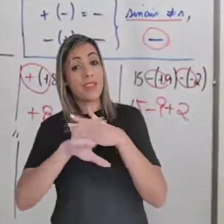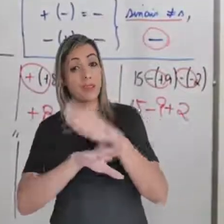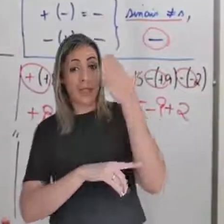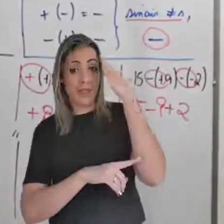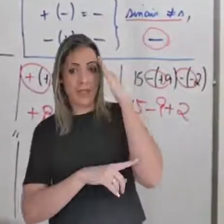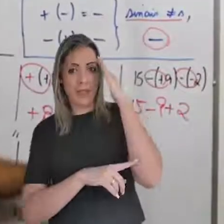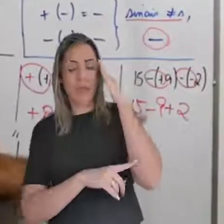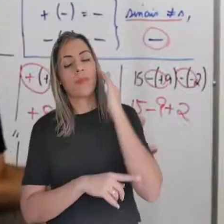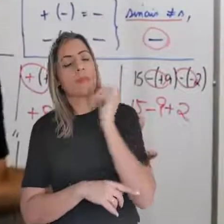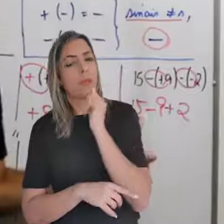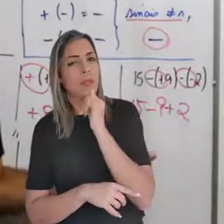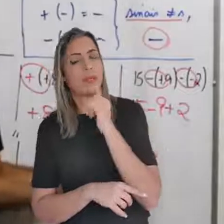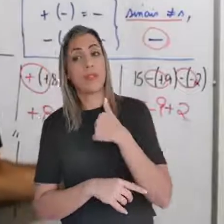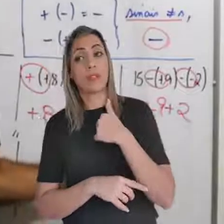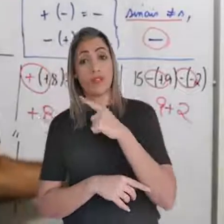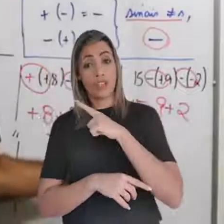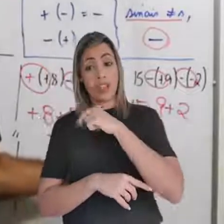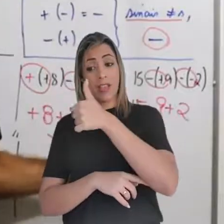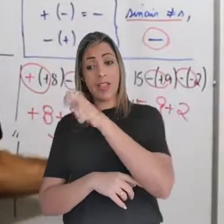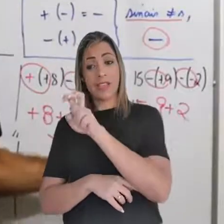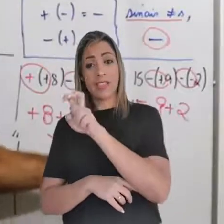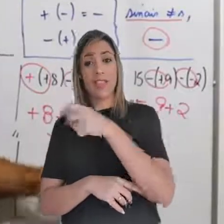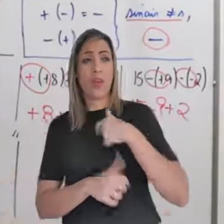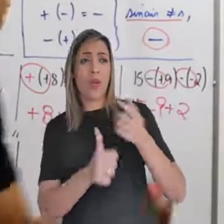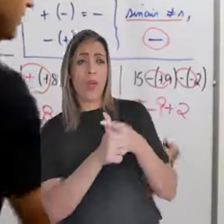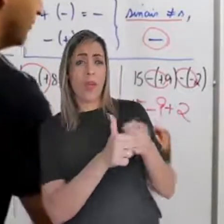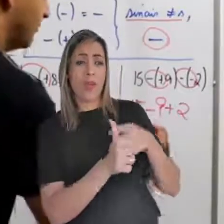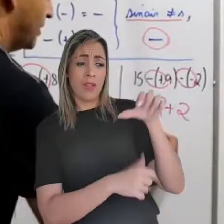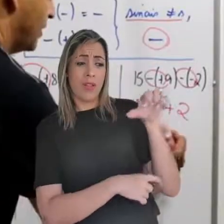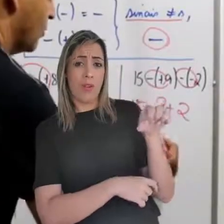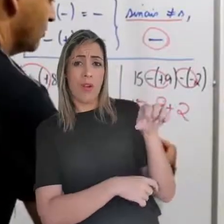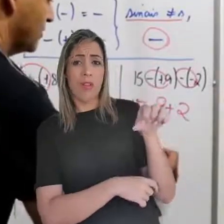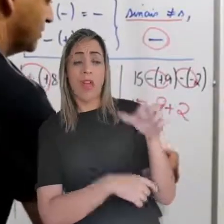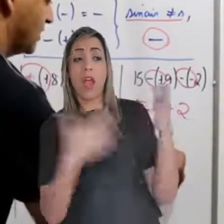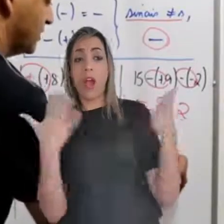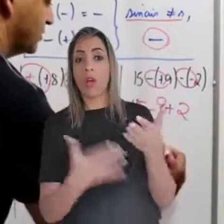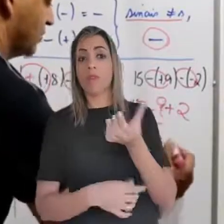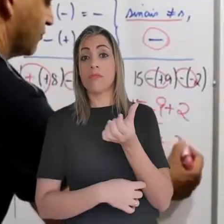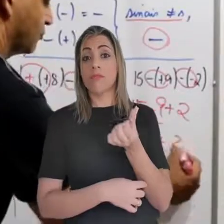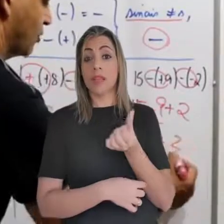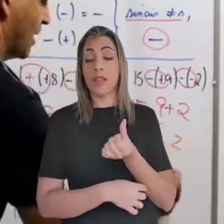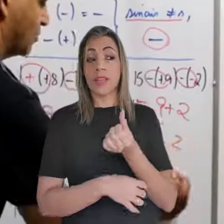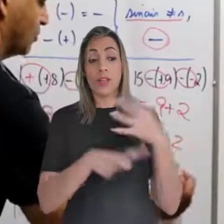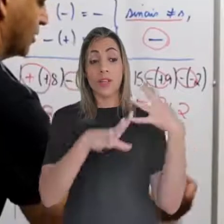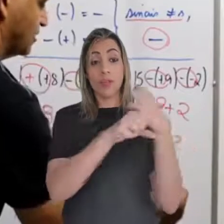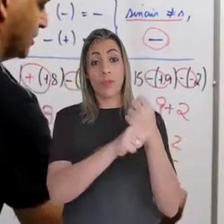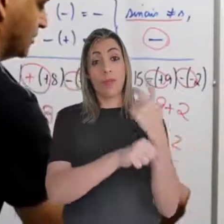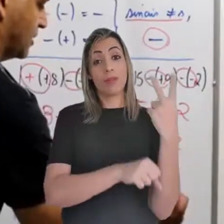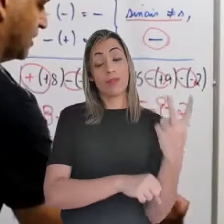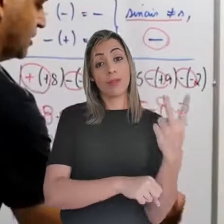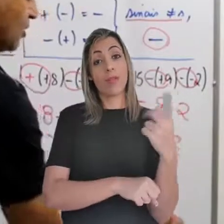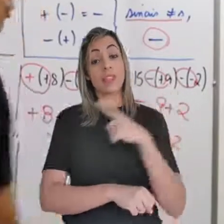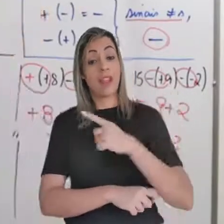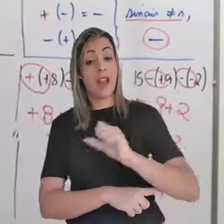da padaria. Vamos lá, eu tinha 15, gastei 9, fiquei com 6, que eu vou somar com